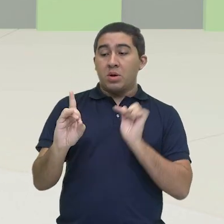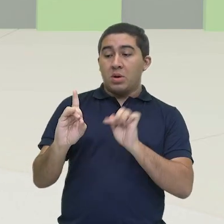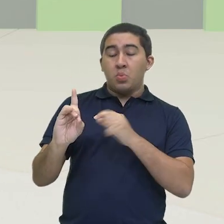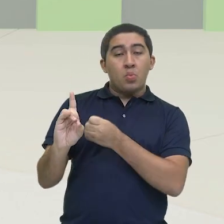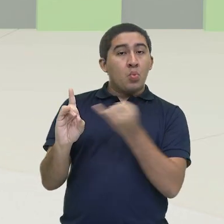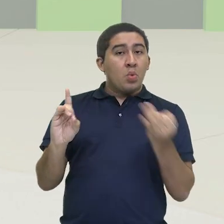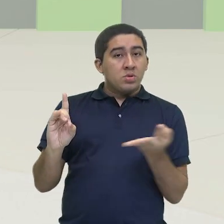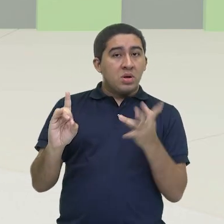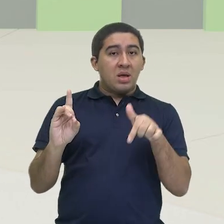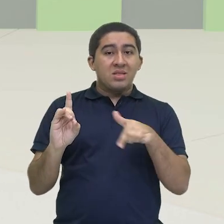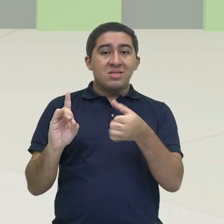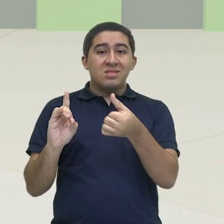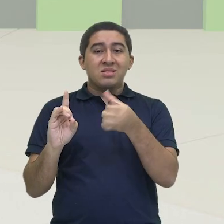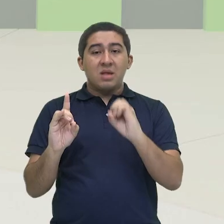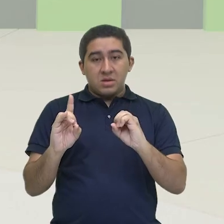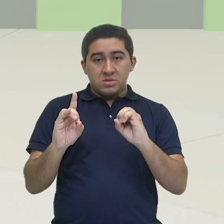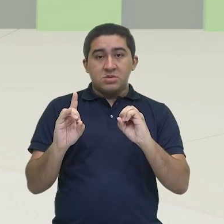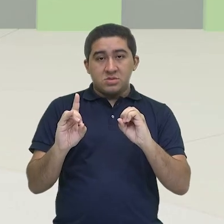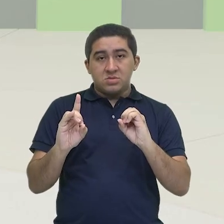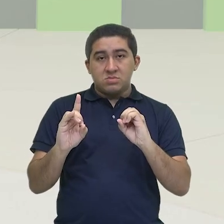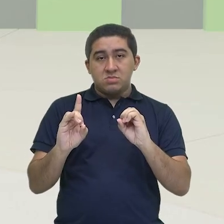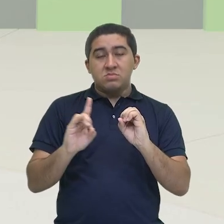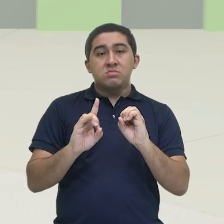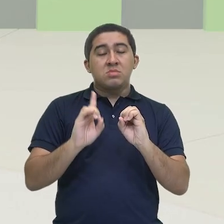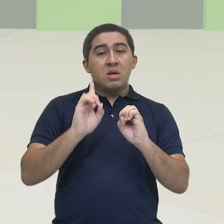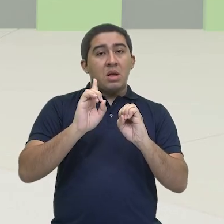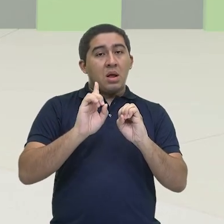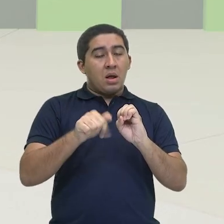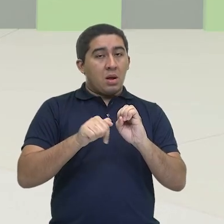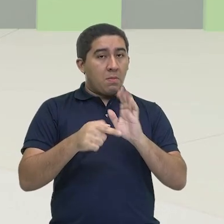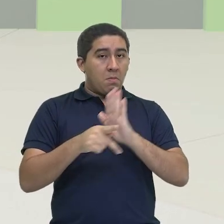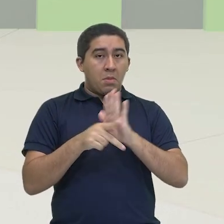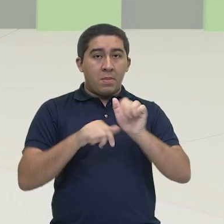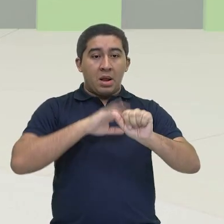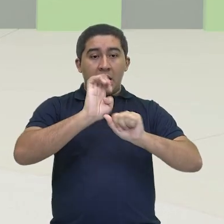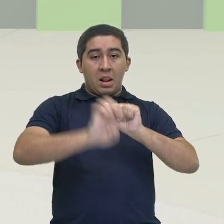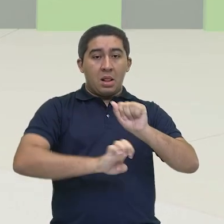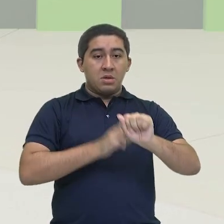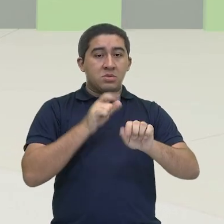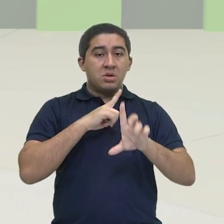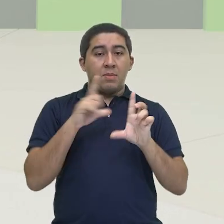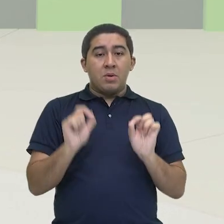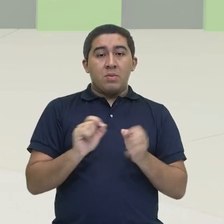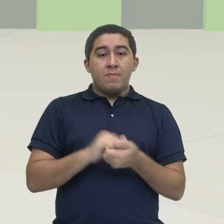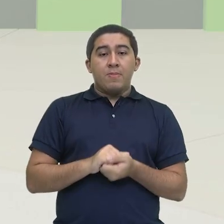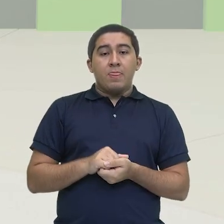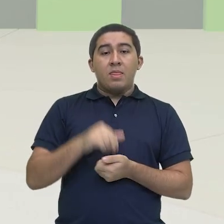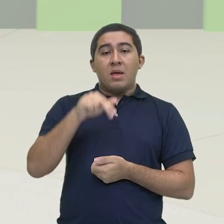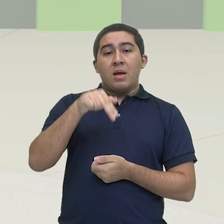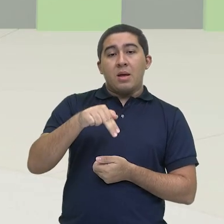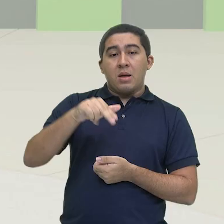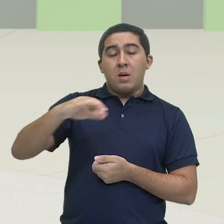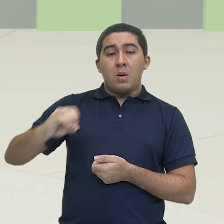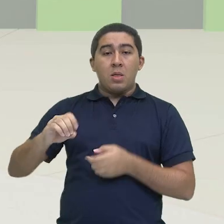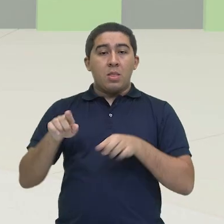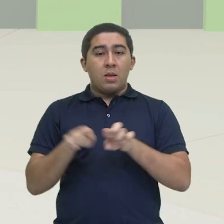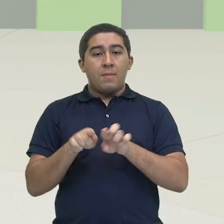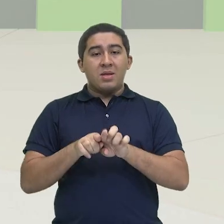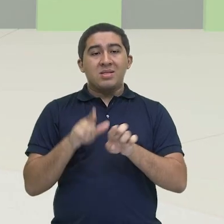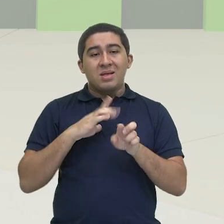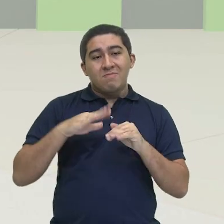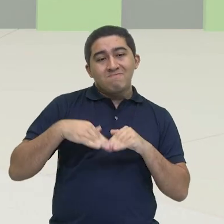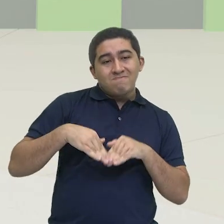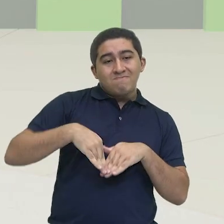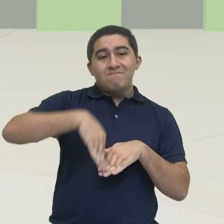quantos elétrons? Cabem 10 elétrons. E aqui, essa camada, a N e a O, tem mais elétrons, né? Tem